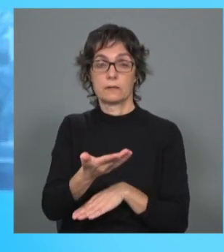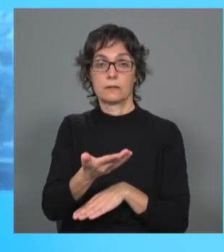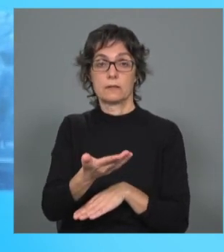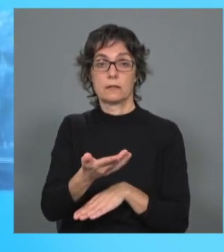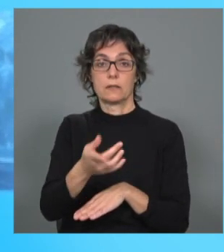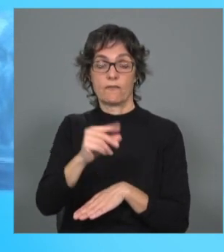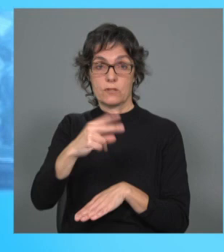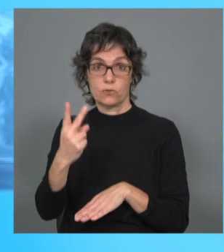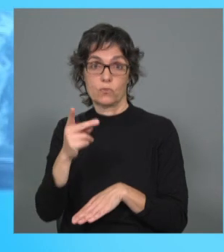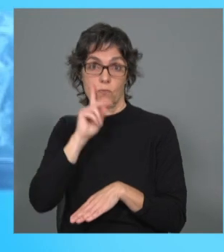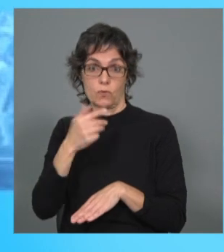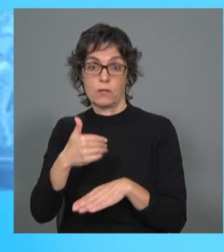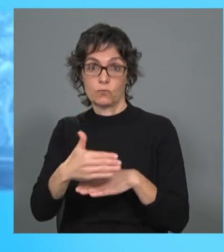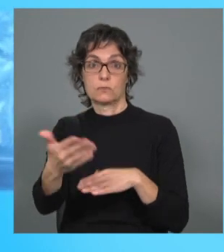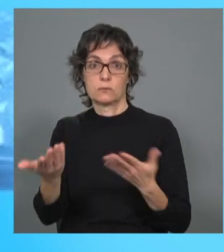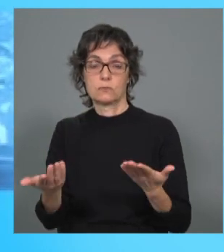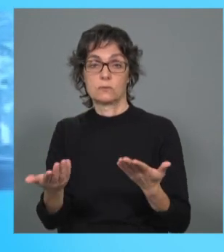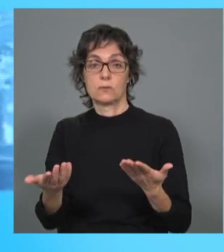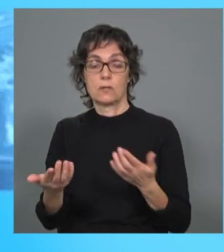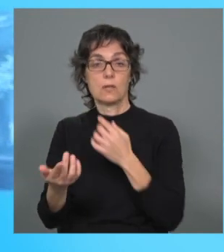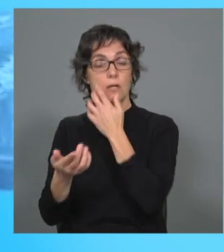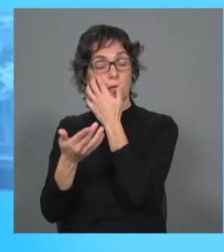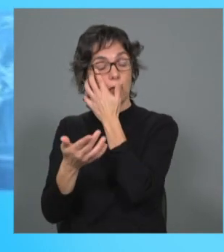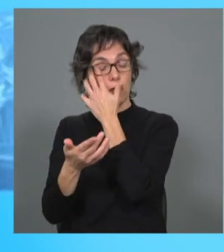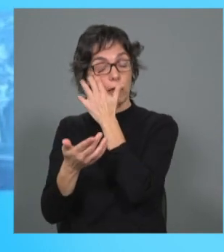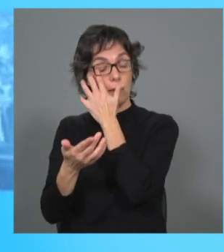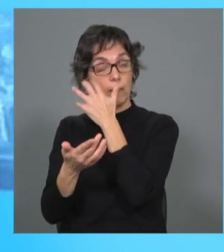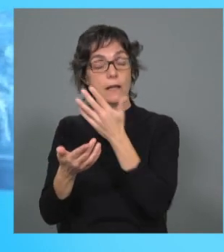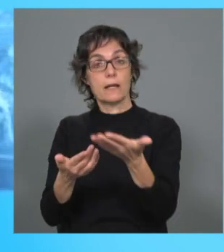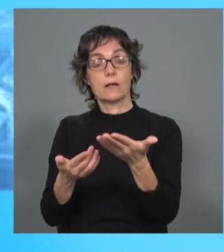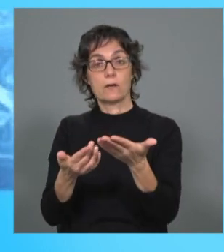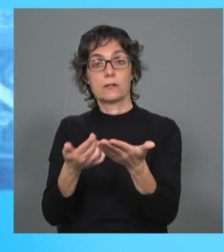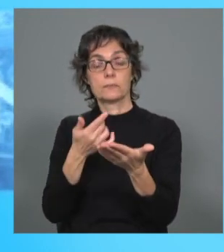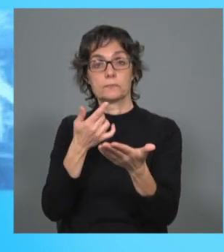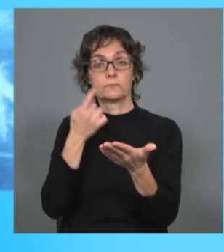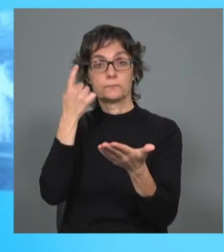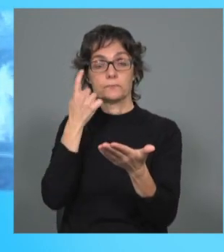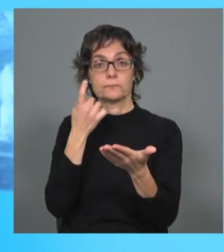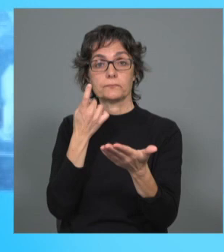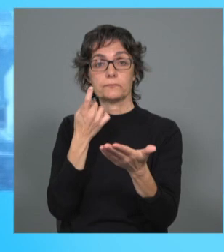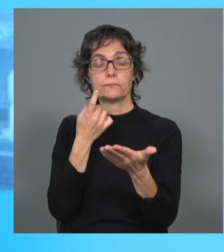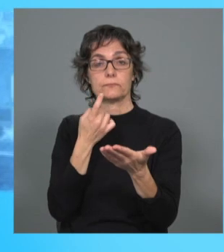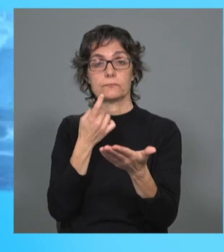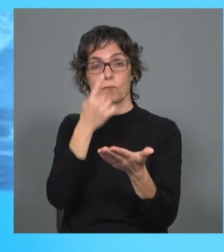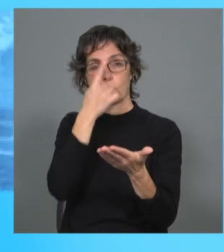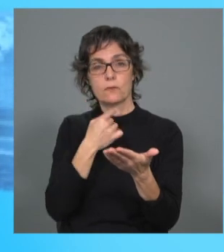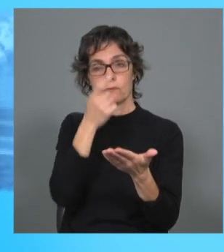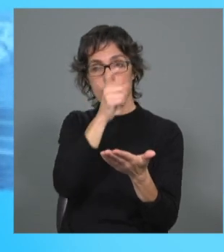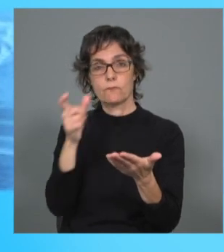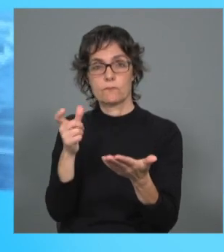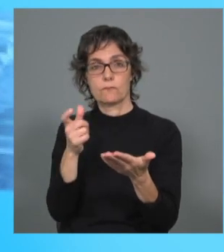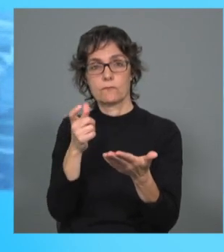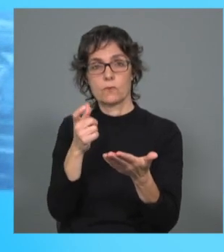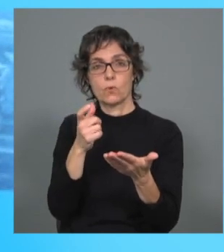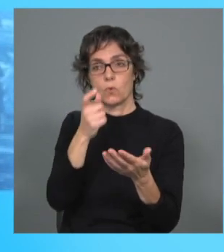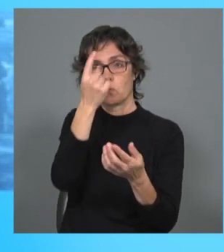não acontece independentemente do género, mas do perfil da pessoa que pode desempenhar o cargo